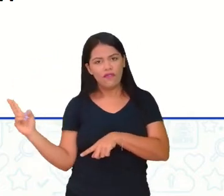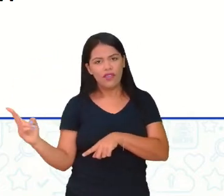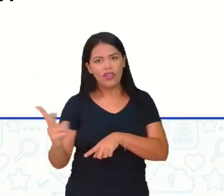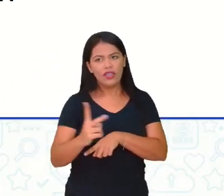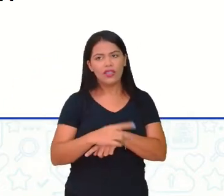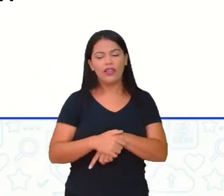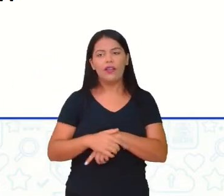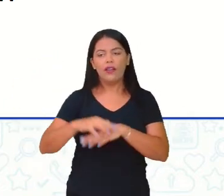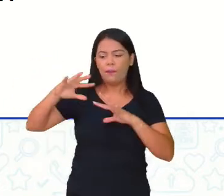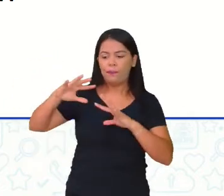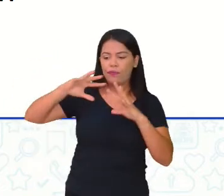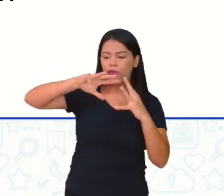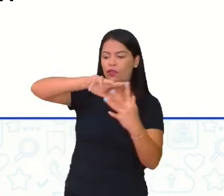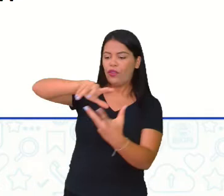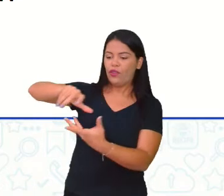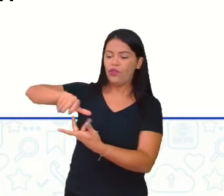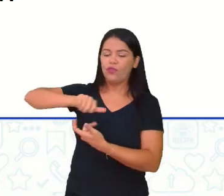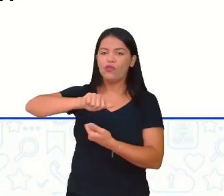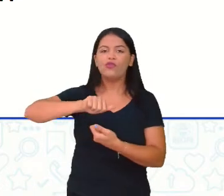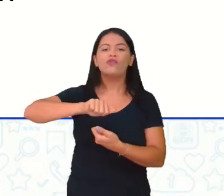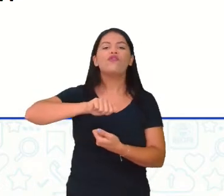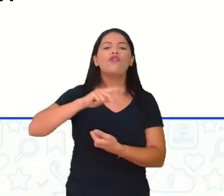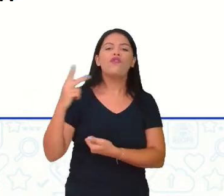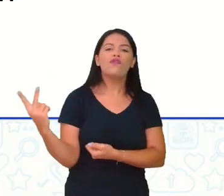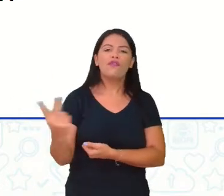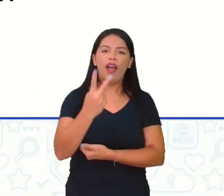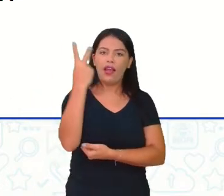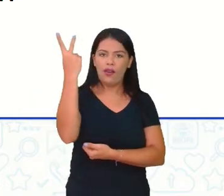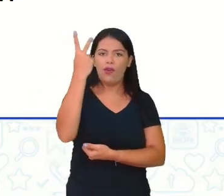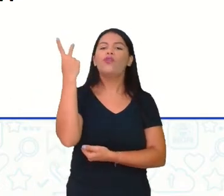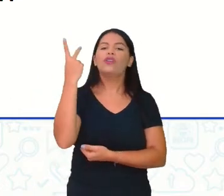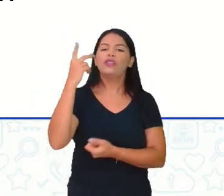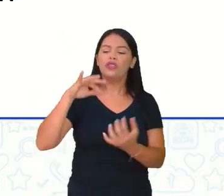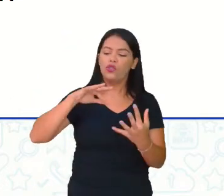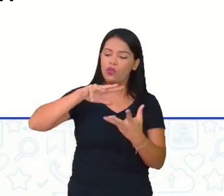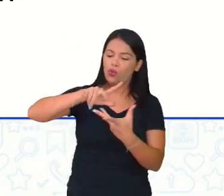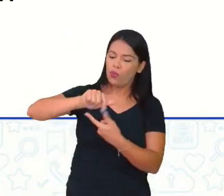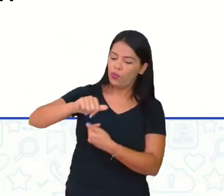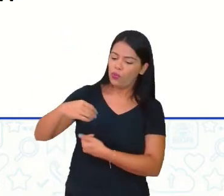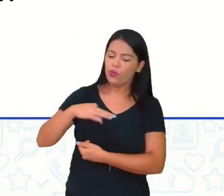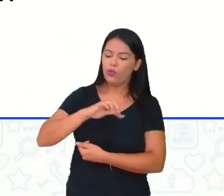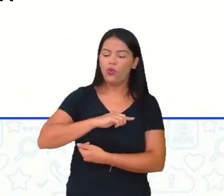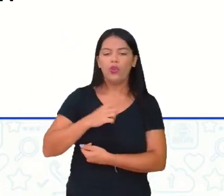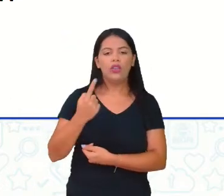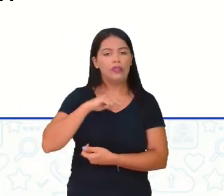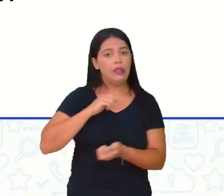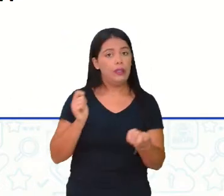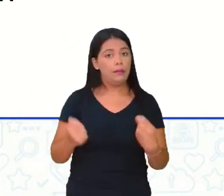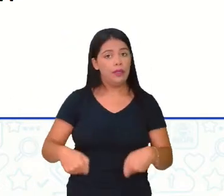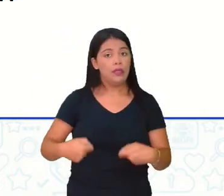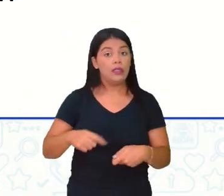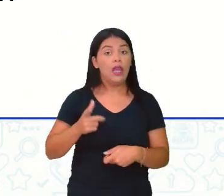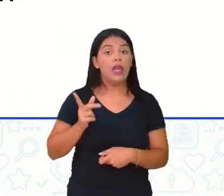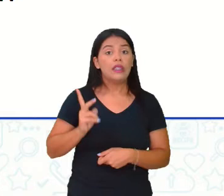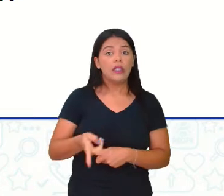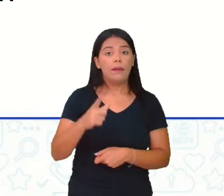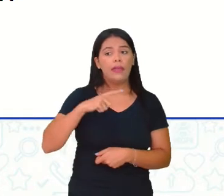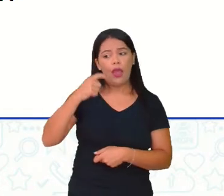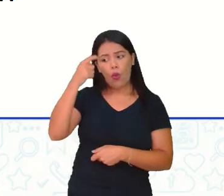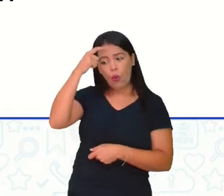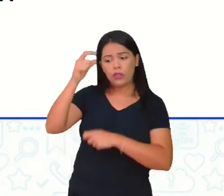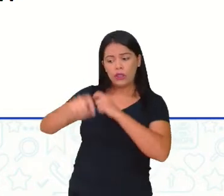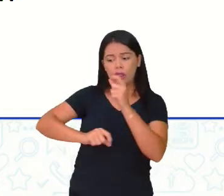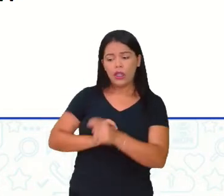é? Estar sempre consciente disso, de que uma vida deve ser preservada. Então, a minha vida deve